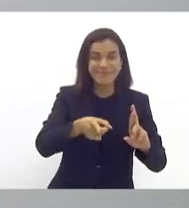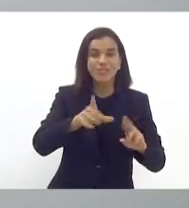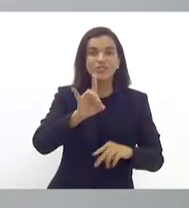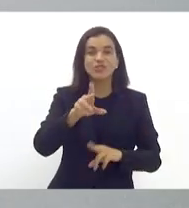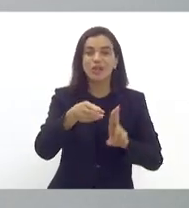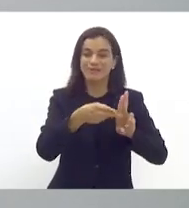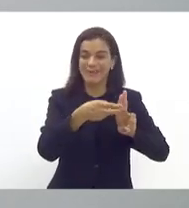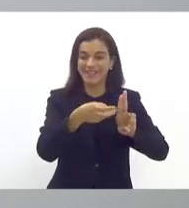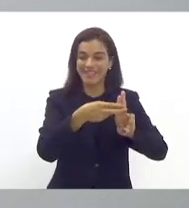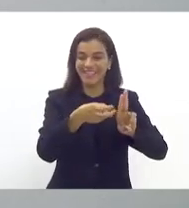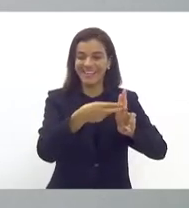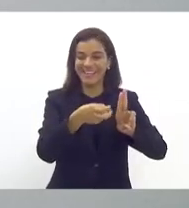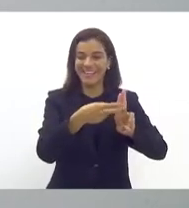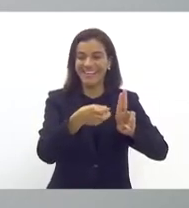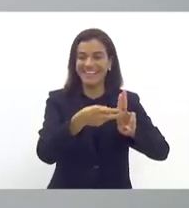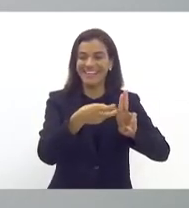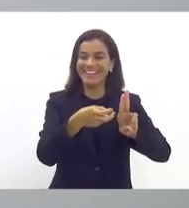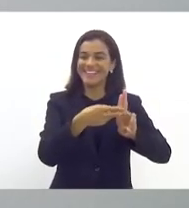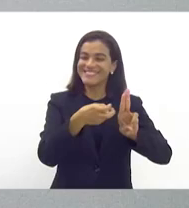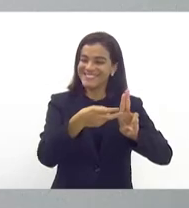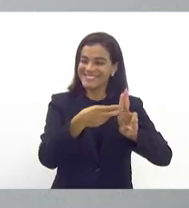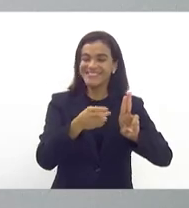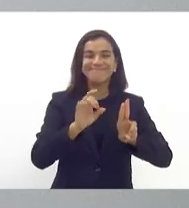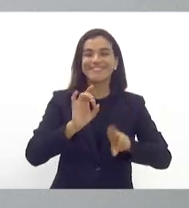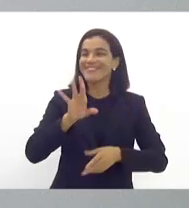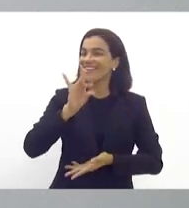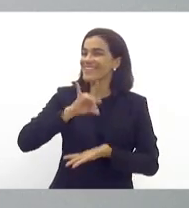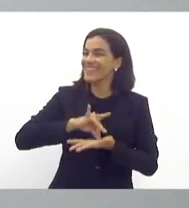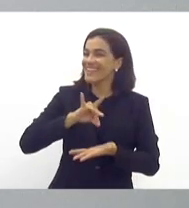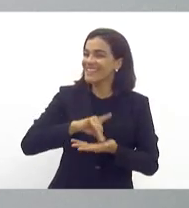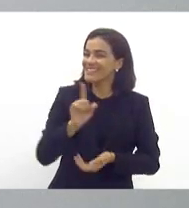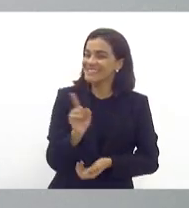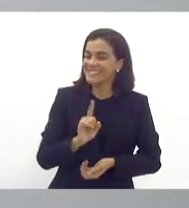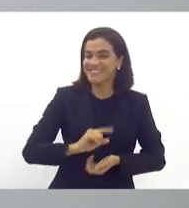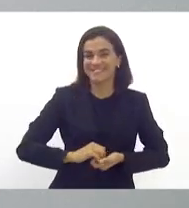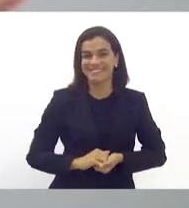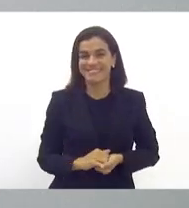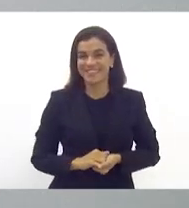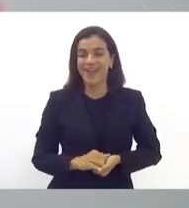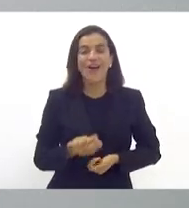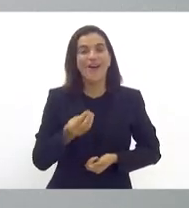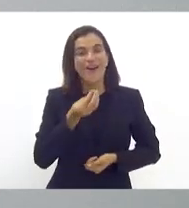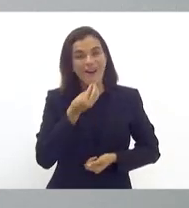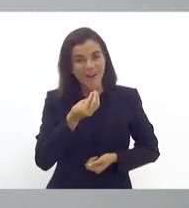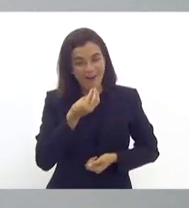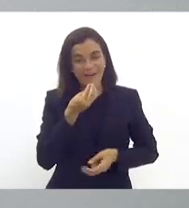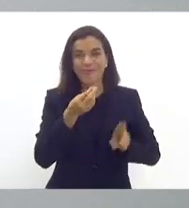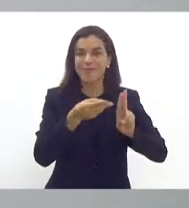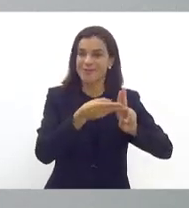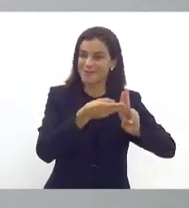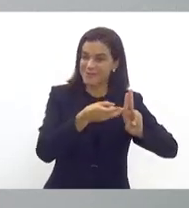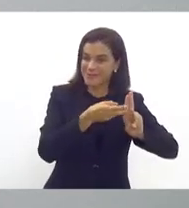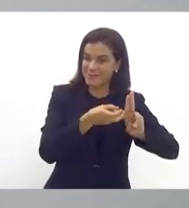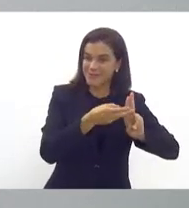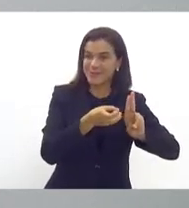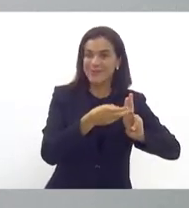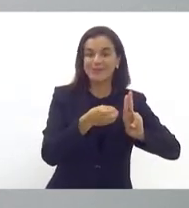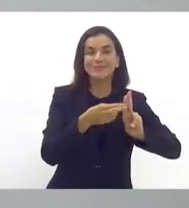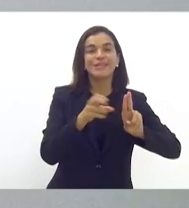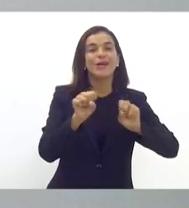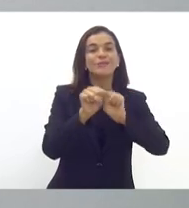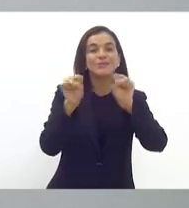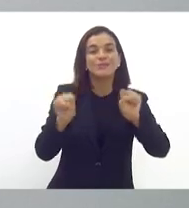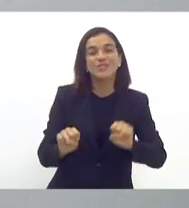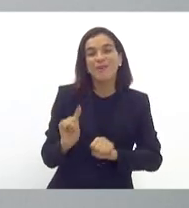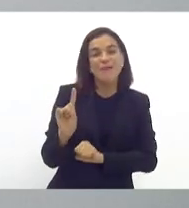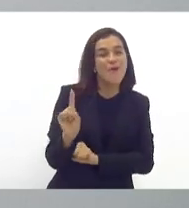SUS mas não é verdade não é verdade obviamente que o SUS que é o nosso sistema